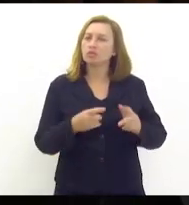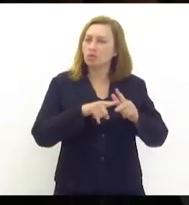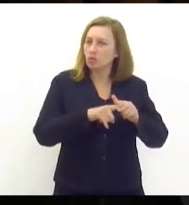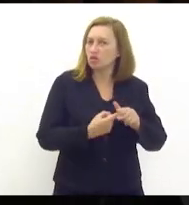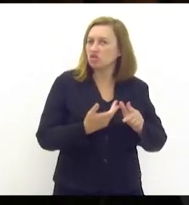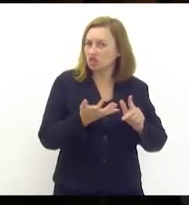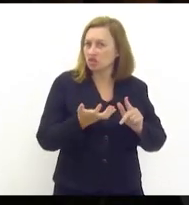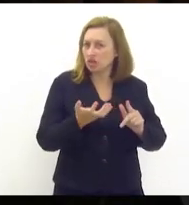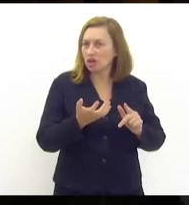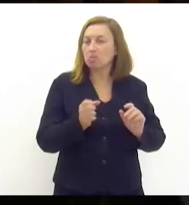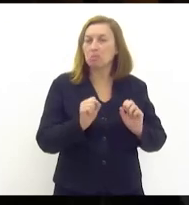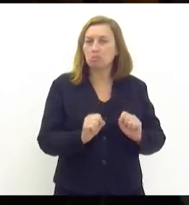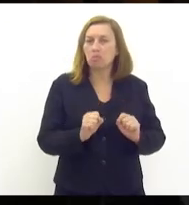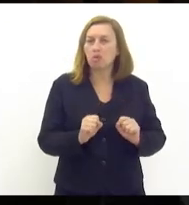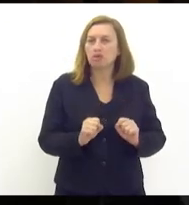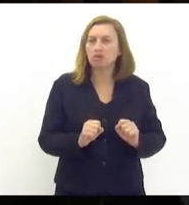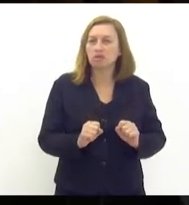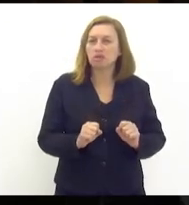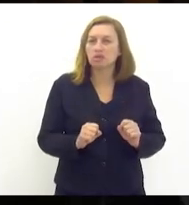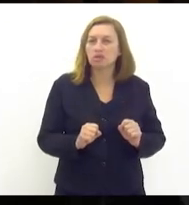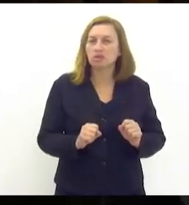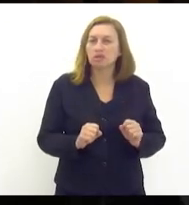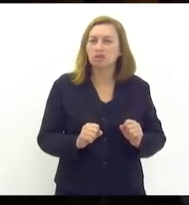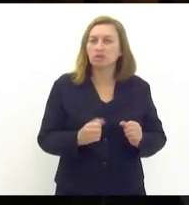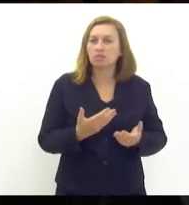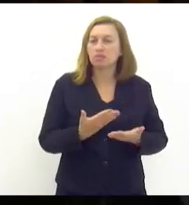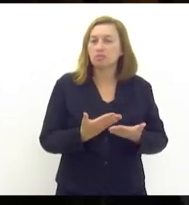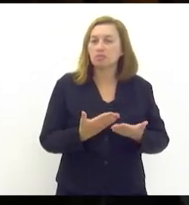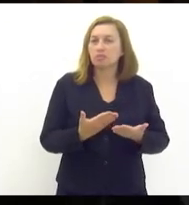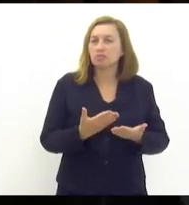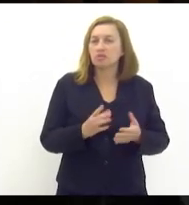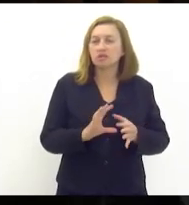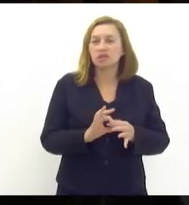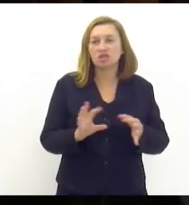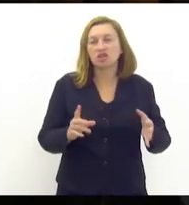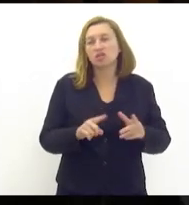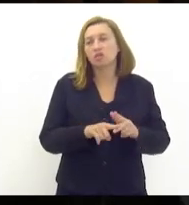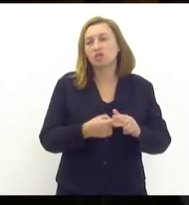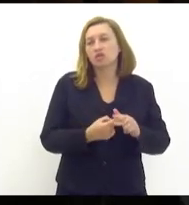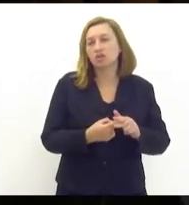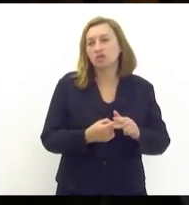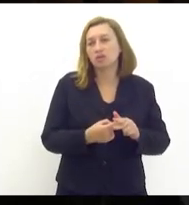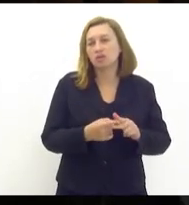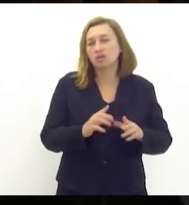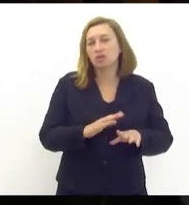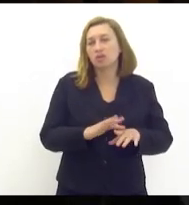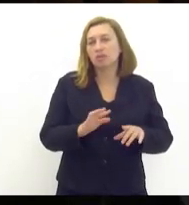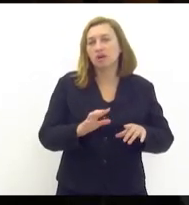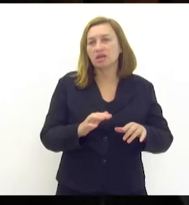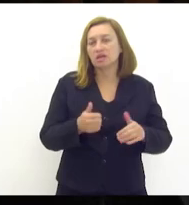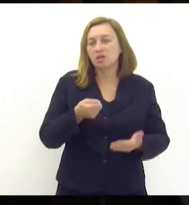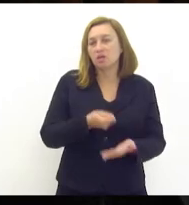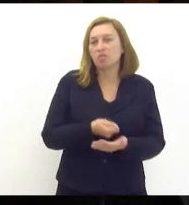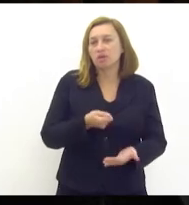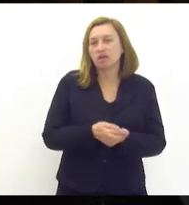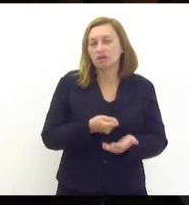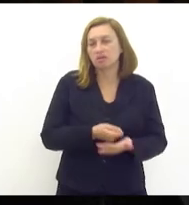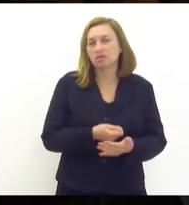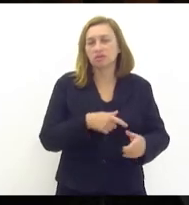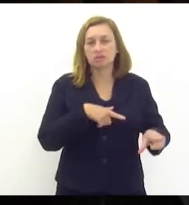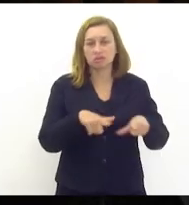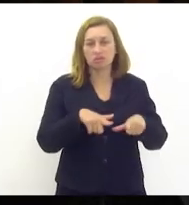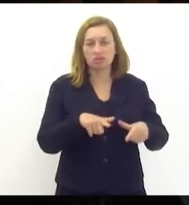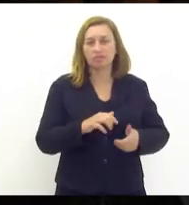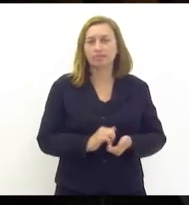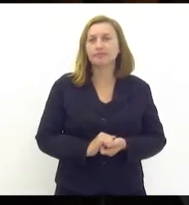Você pode acabar deixando de corrigir colocando um serviço público obrigatório então